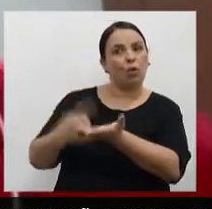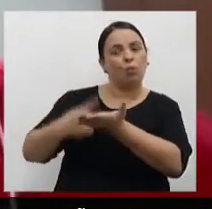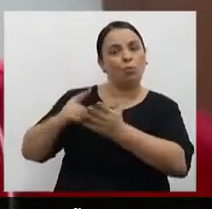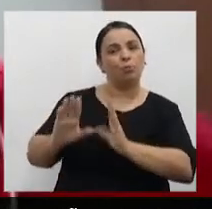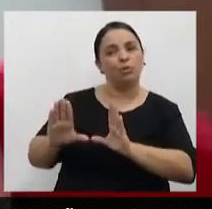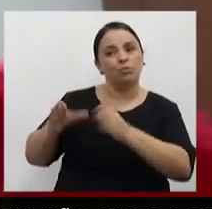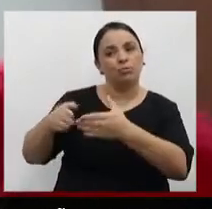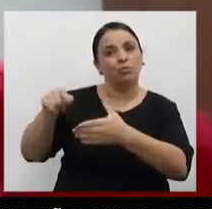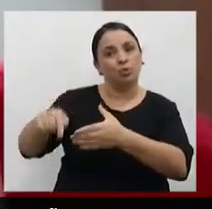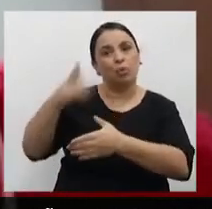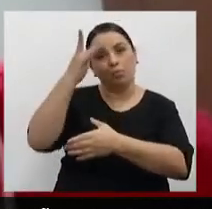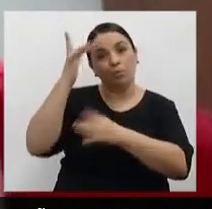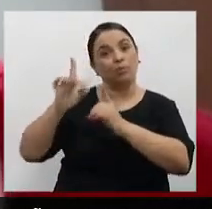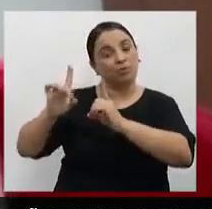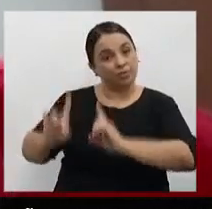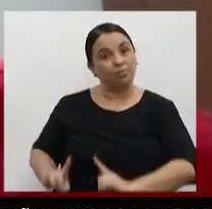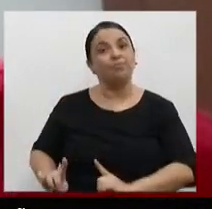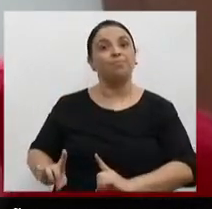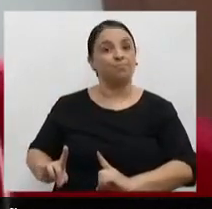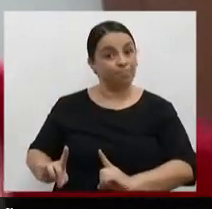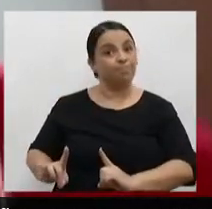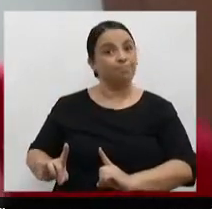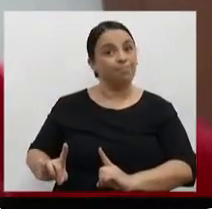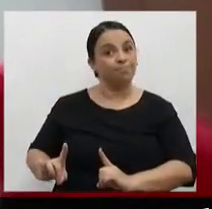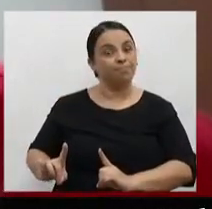deficiência, mesmo nesse pouco tempo, como também eram